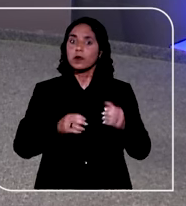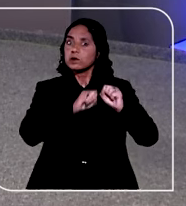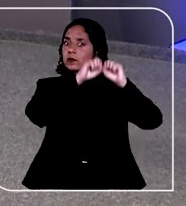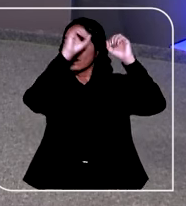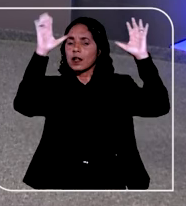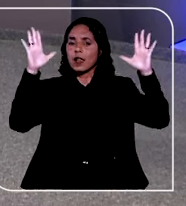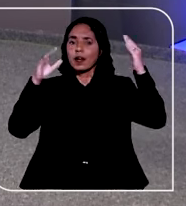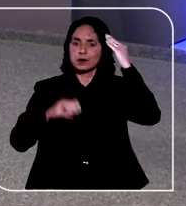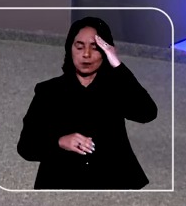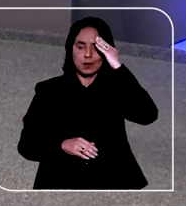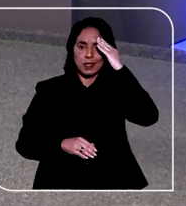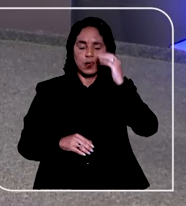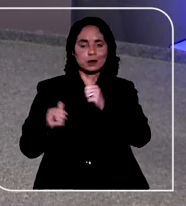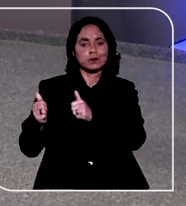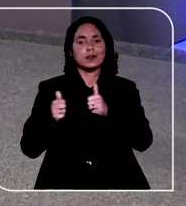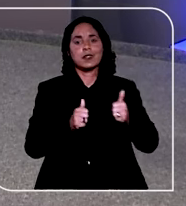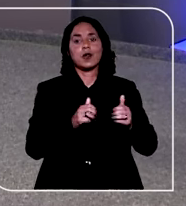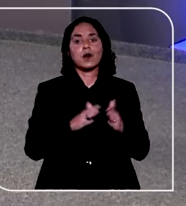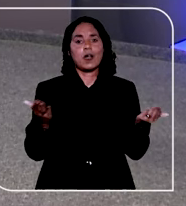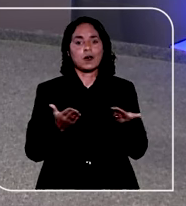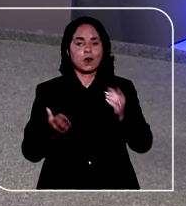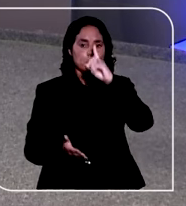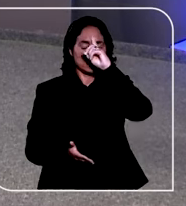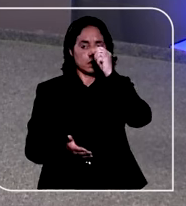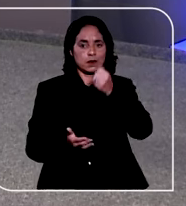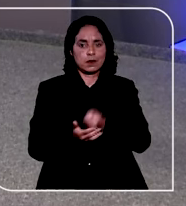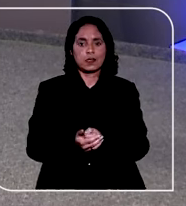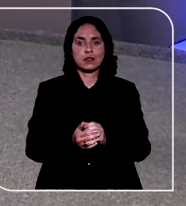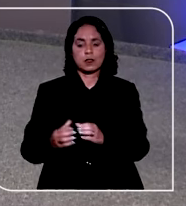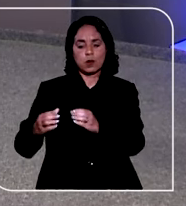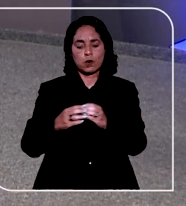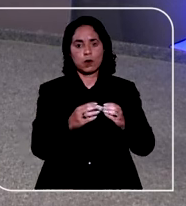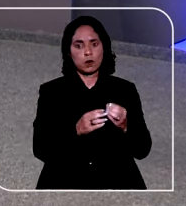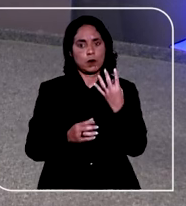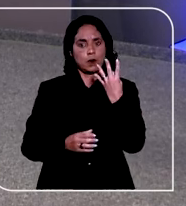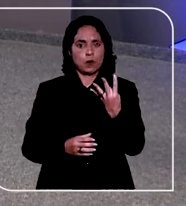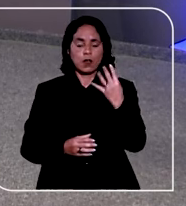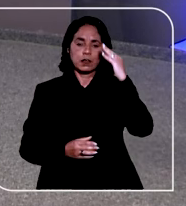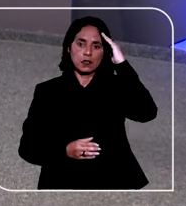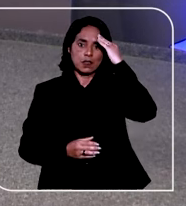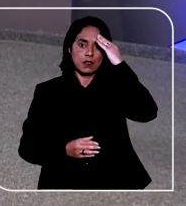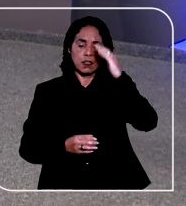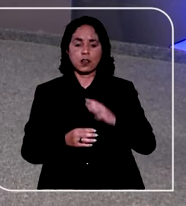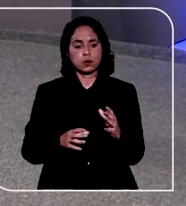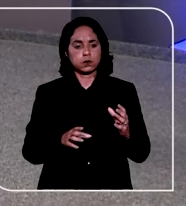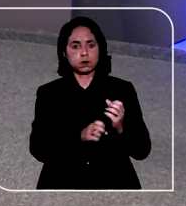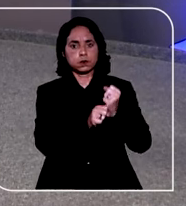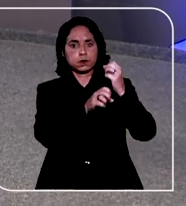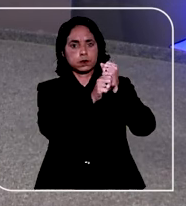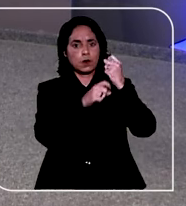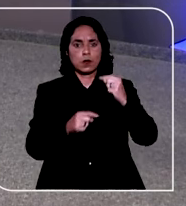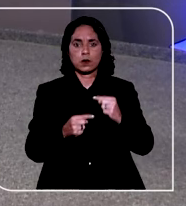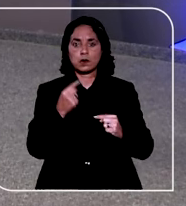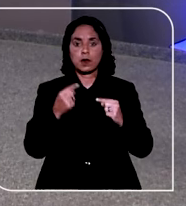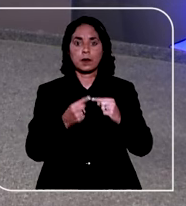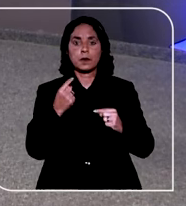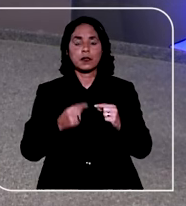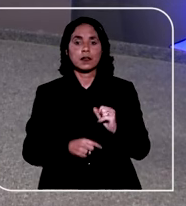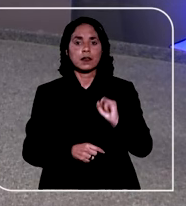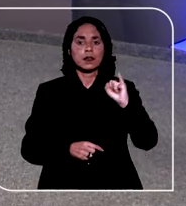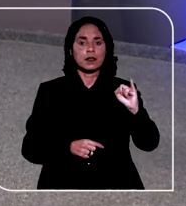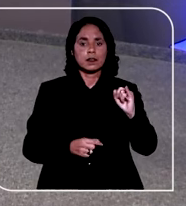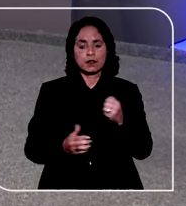claro então vamos a decisão a quarta turma entendeu que não cabem lucros cessantes quando o comprador de